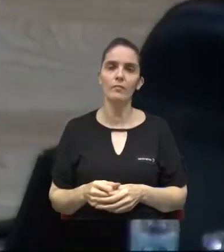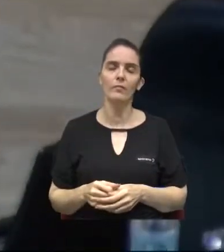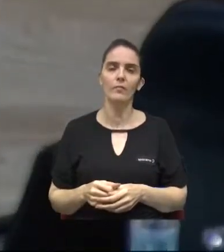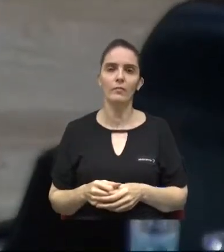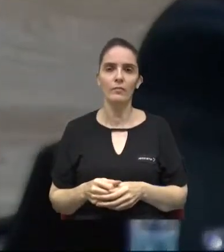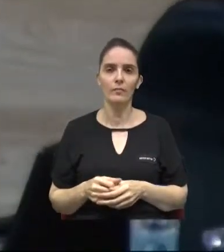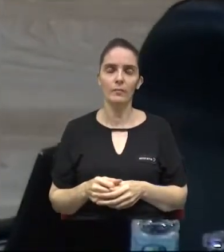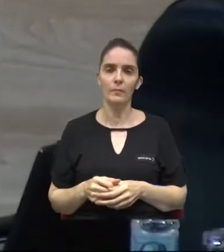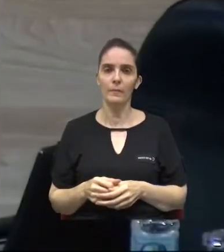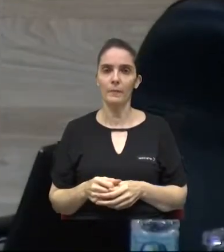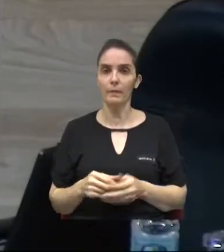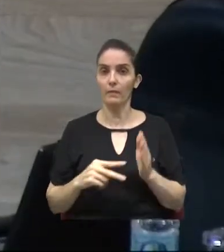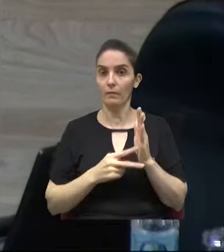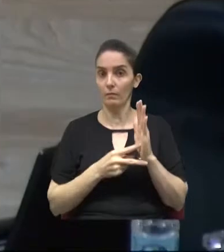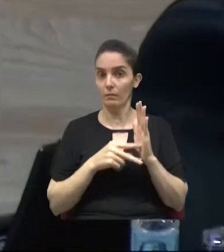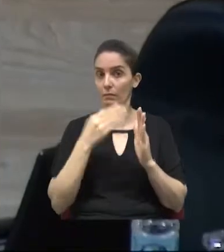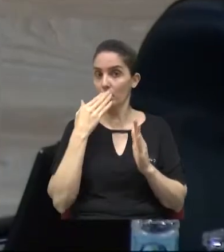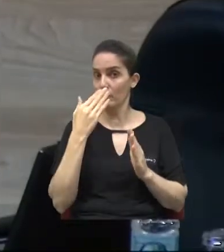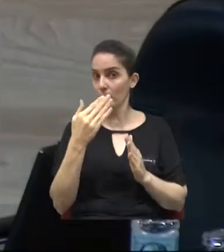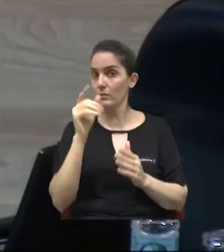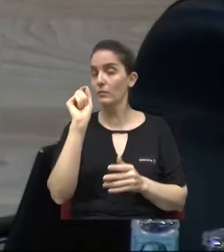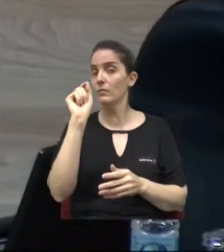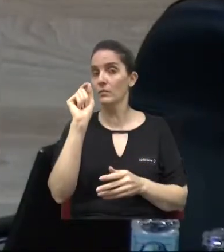E a reivindicação era exatamente essa.